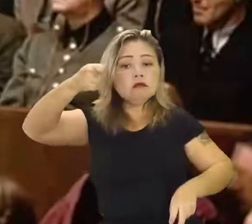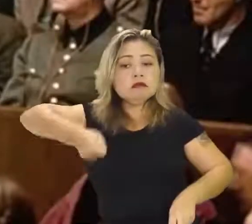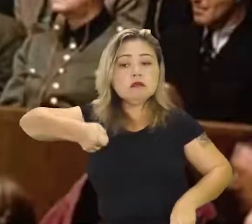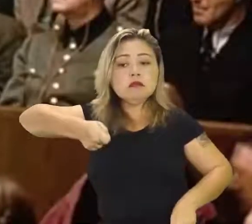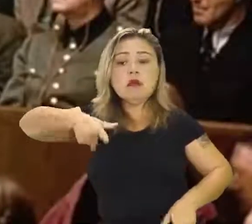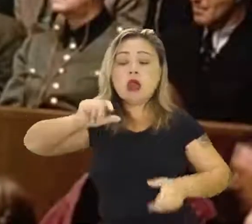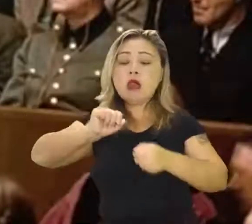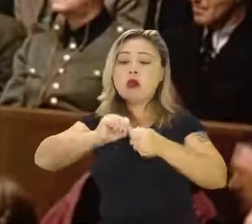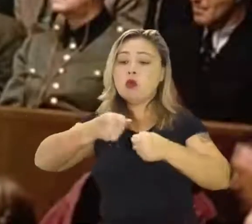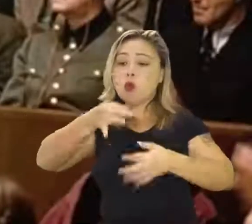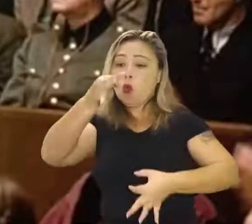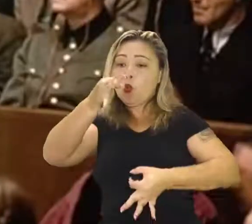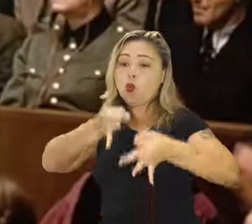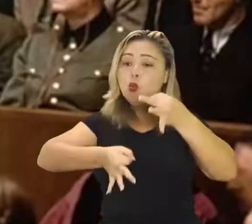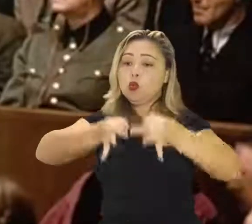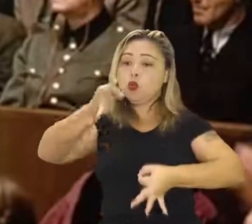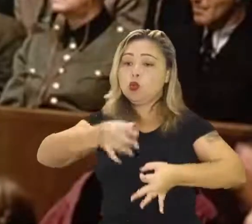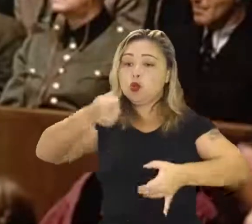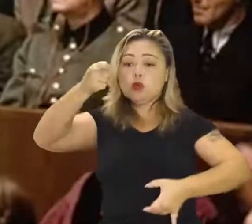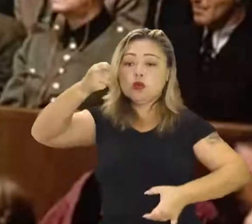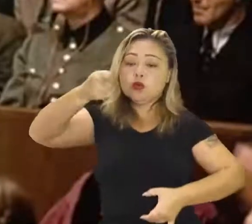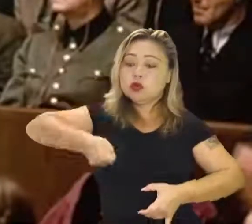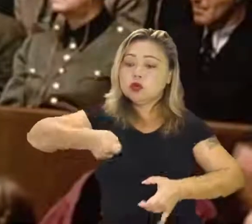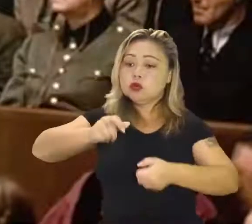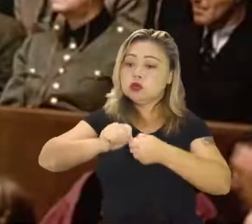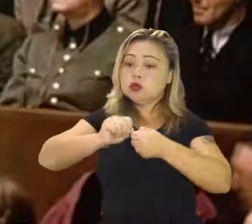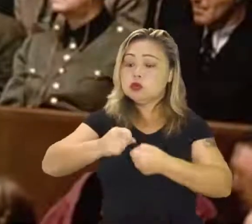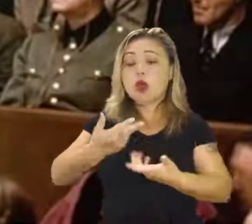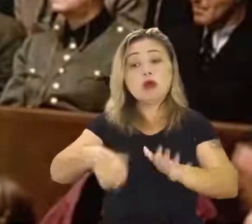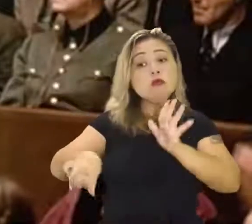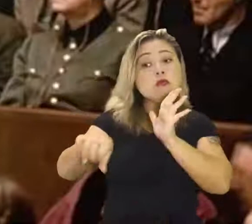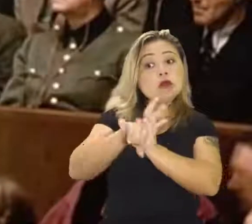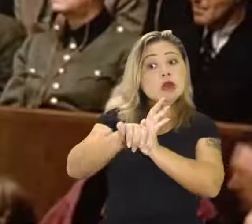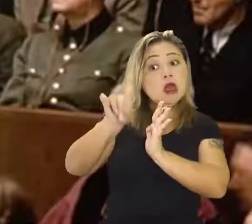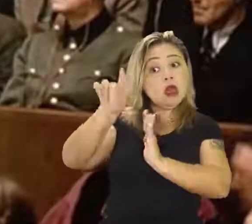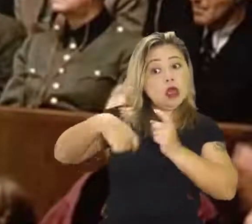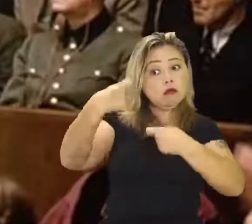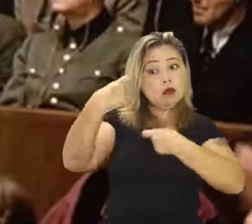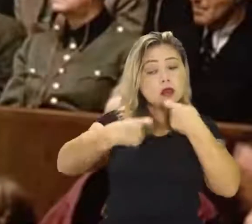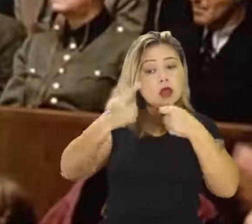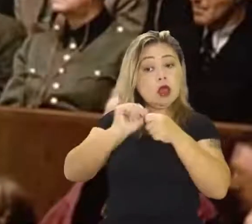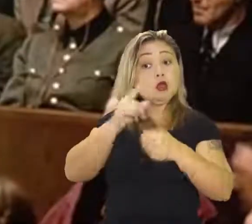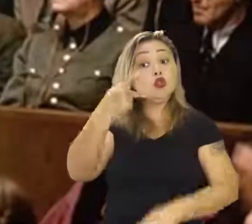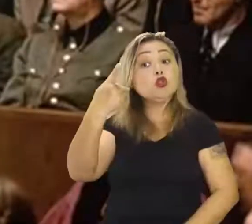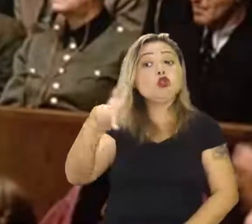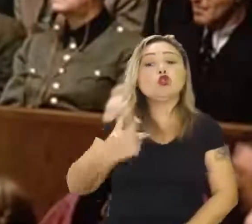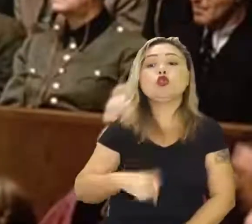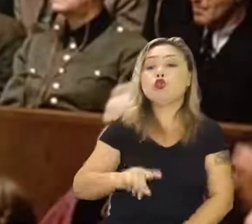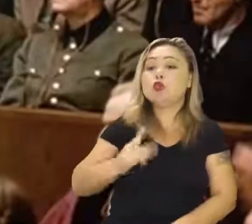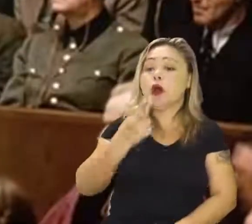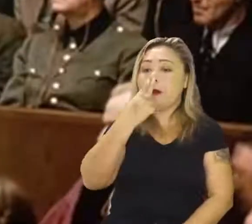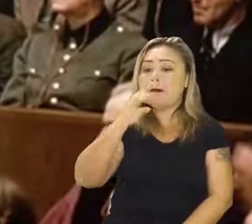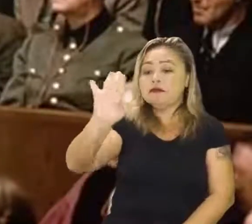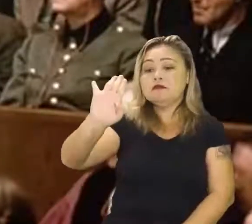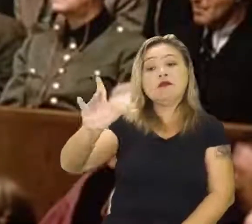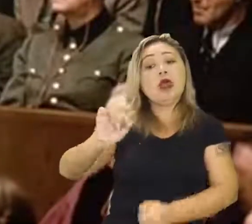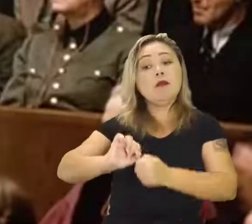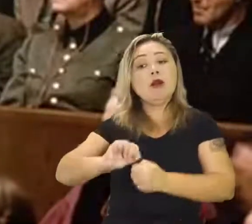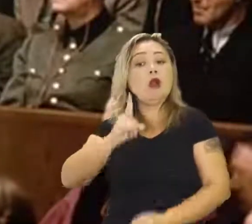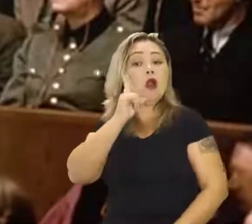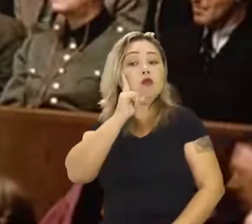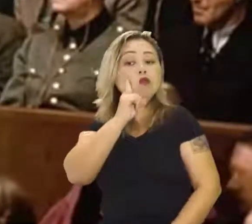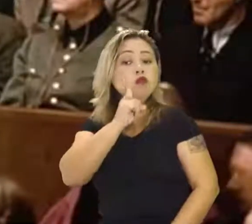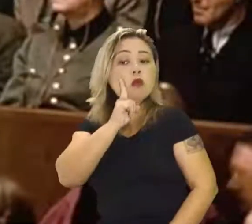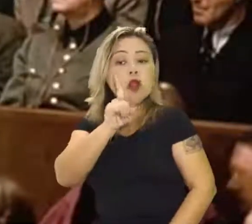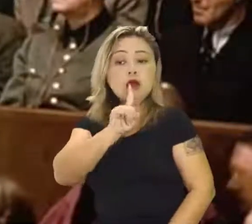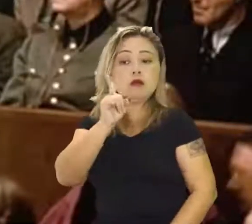de guerra. É claro, os crimes de guerra dos nazistas, né? Porque os norte-americanos, mesmo destruindo Hiroshima e Nagasaki, eles